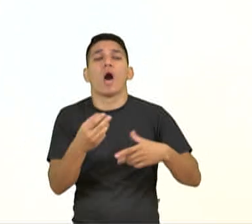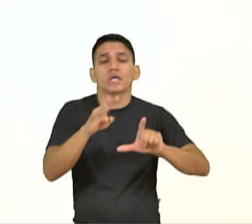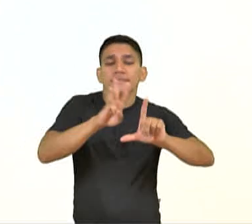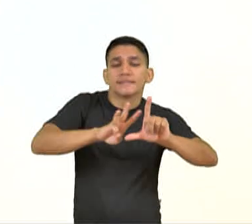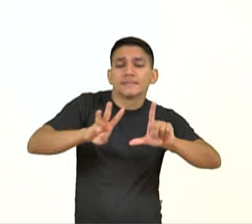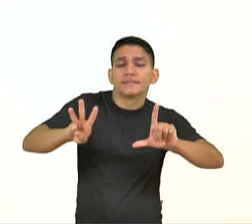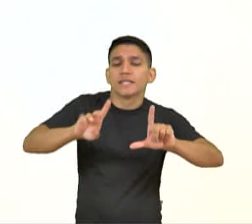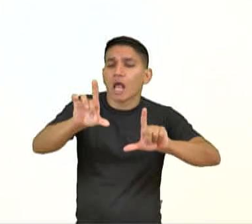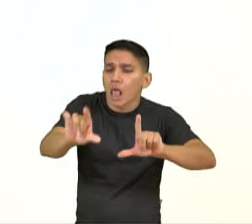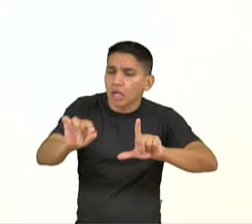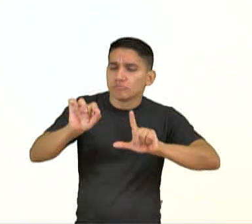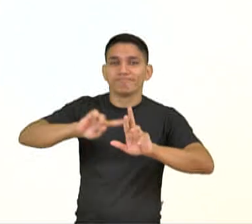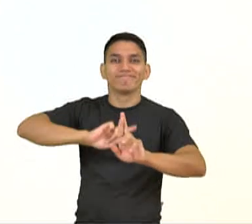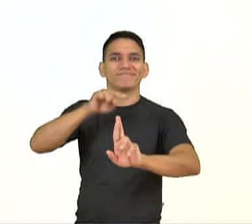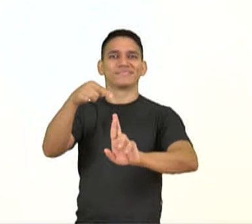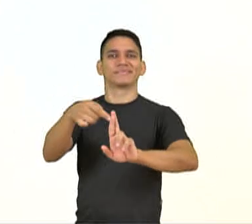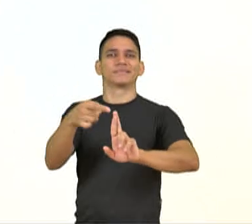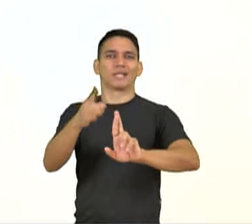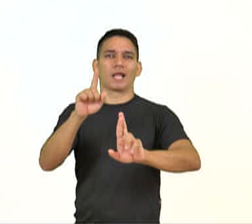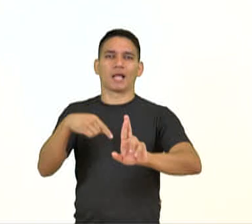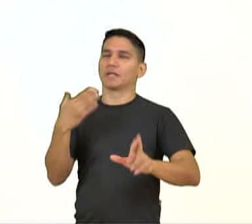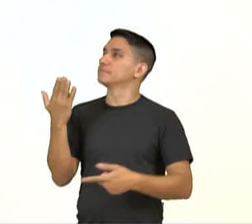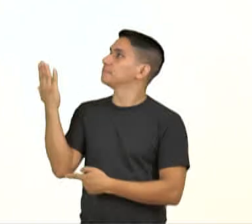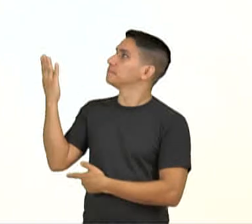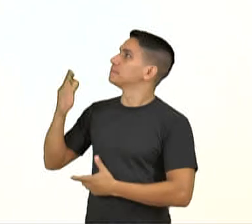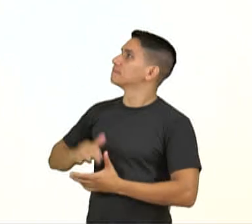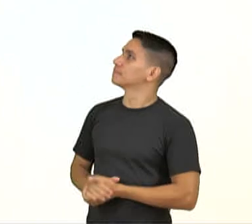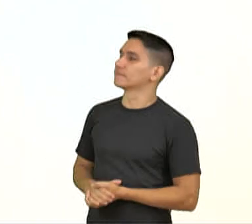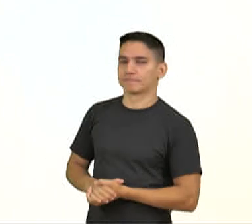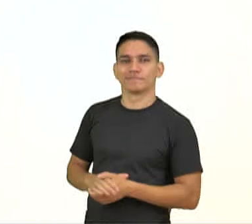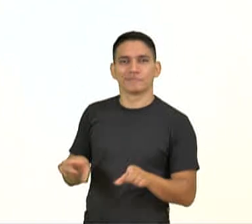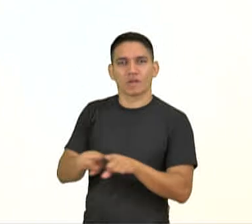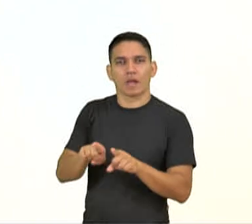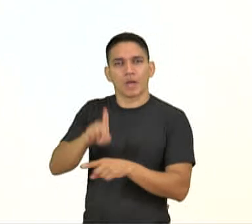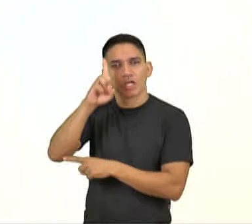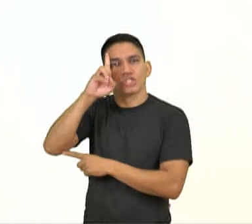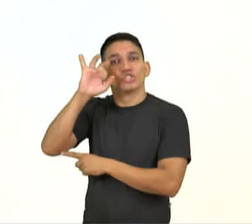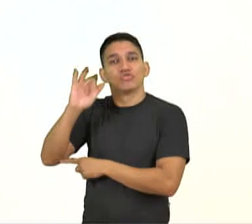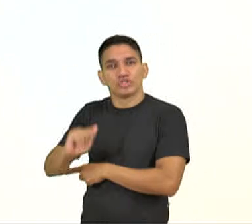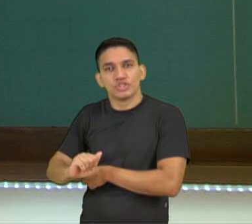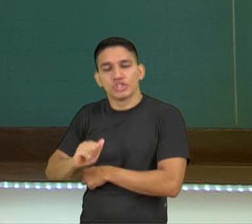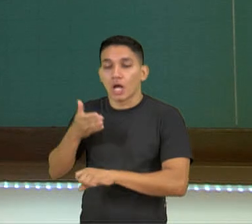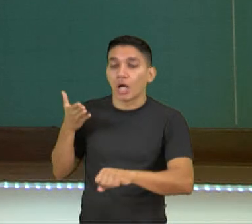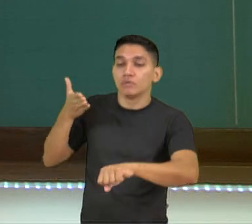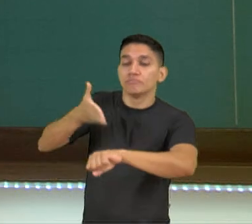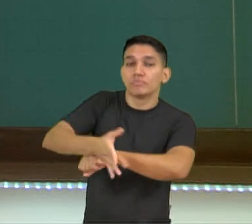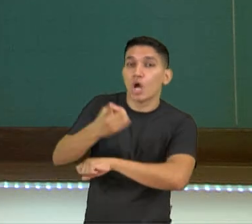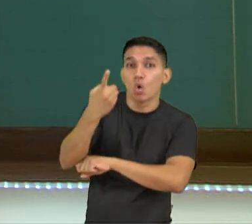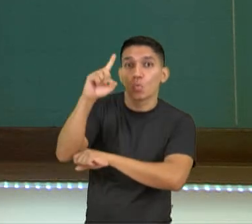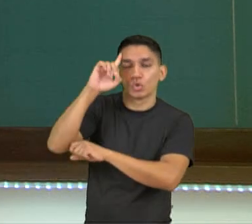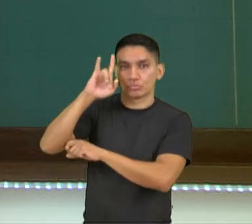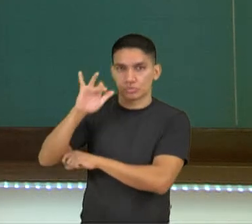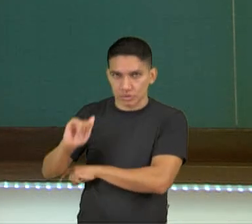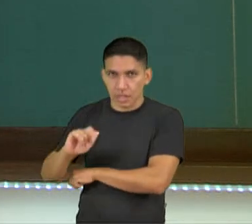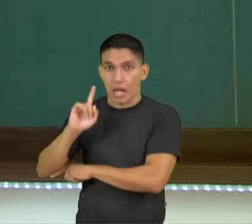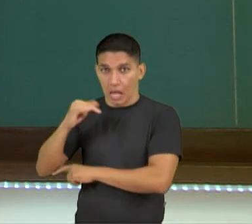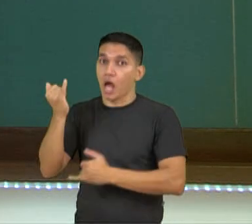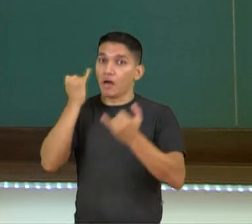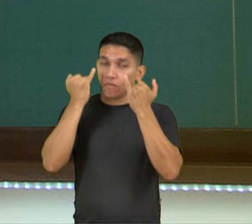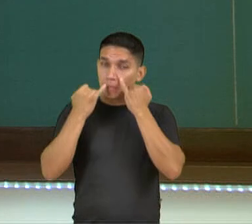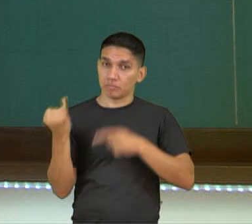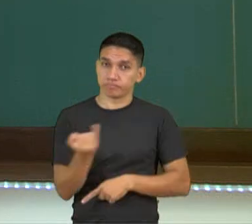foi retirada essa notícia e a data em que ela foi acessada pela última vez. Essas são informações